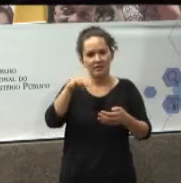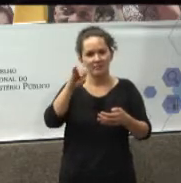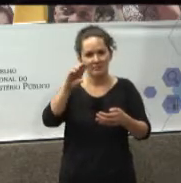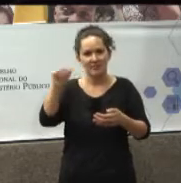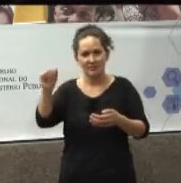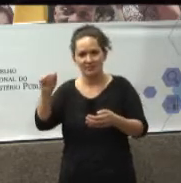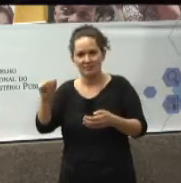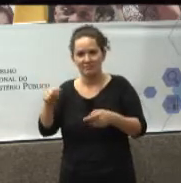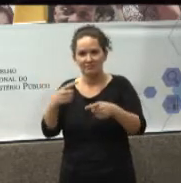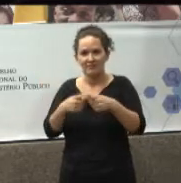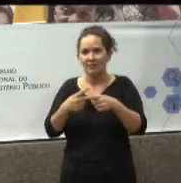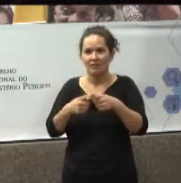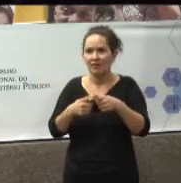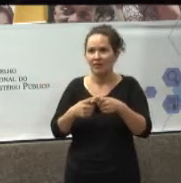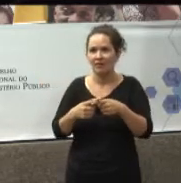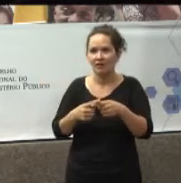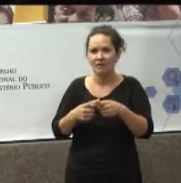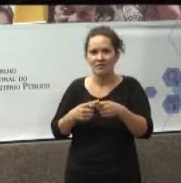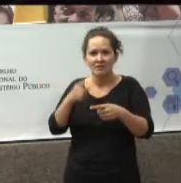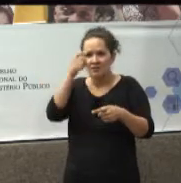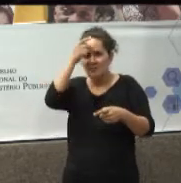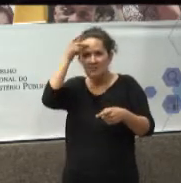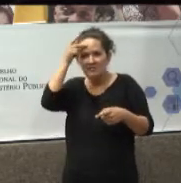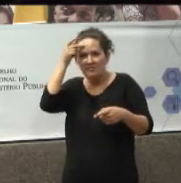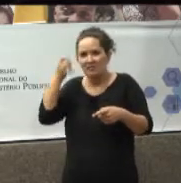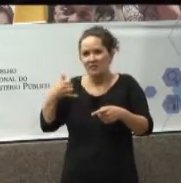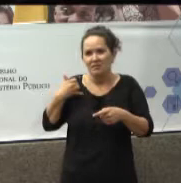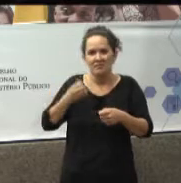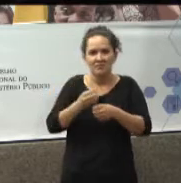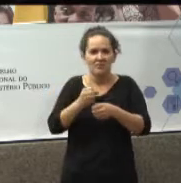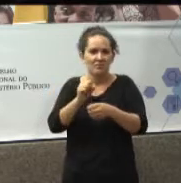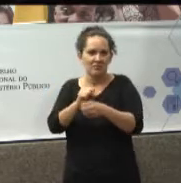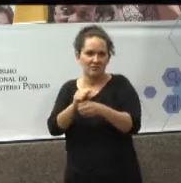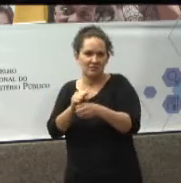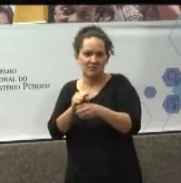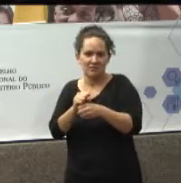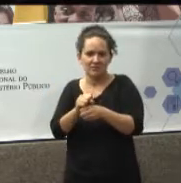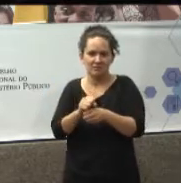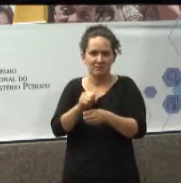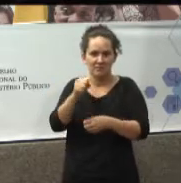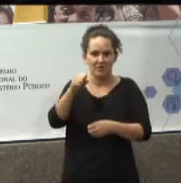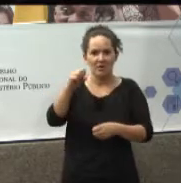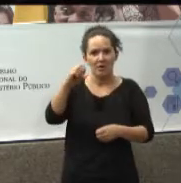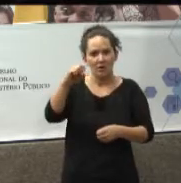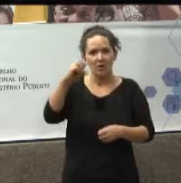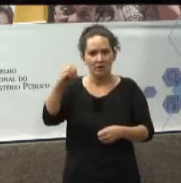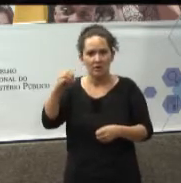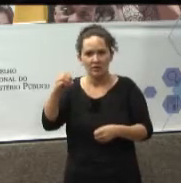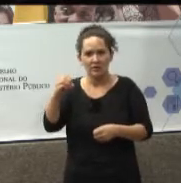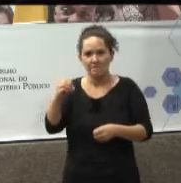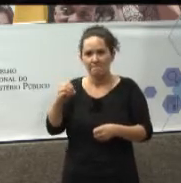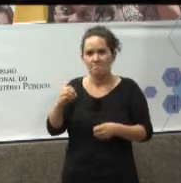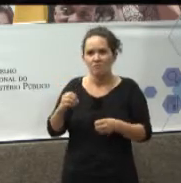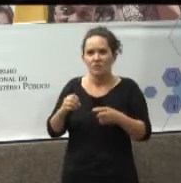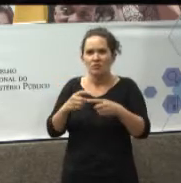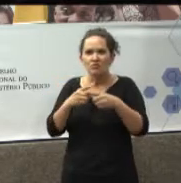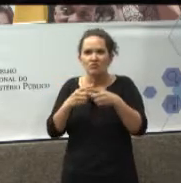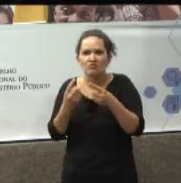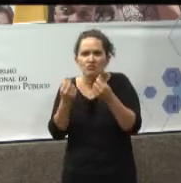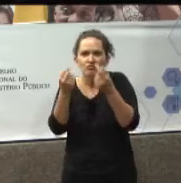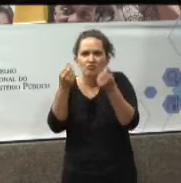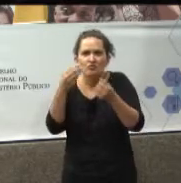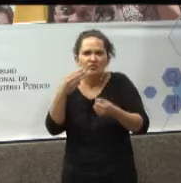paciente de 80 anos com um custo mais do que eu mais do que o triplo da prótese de titânio apenas um